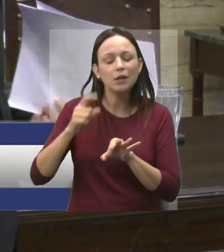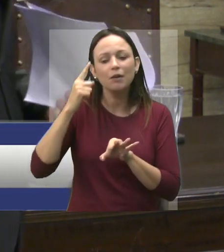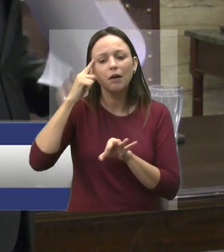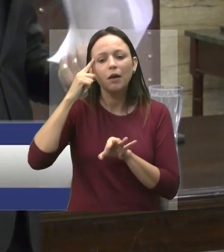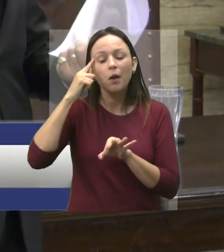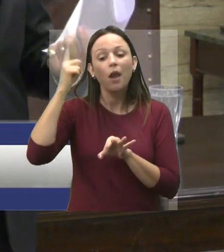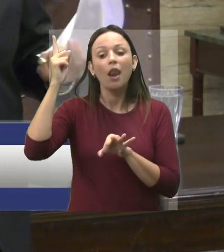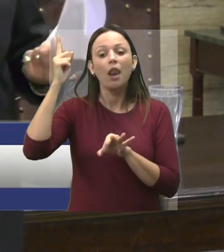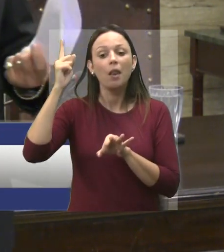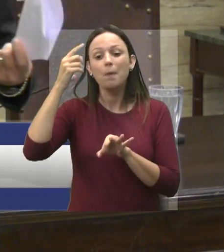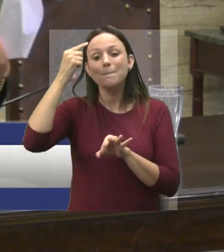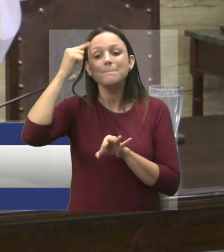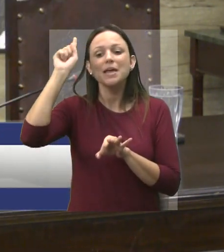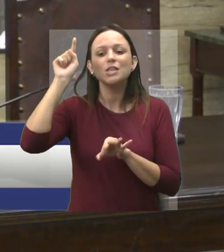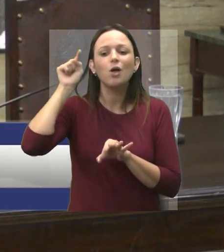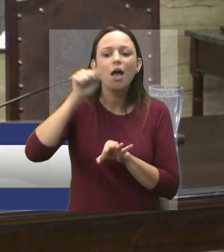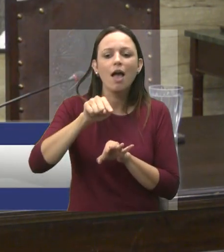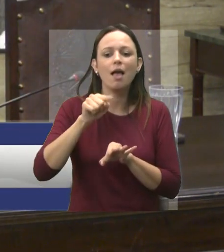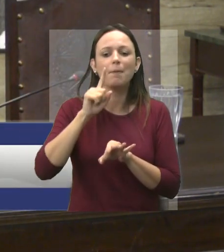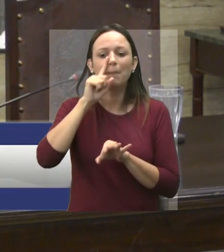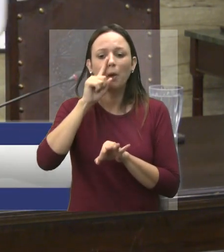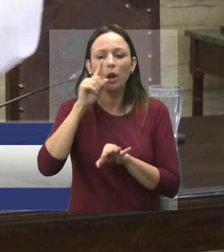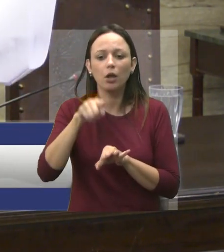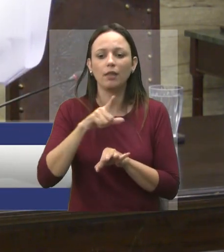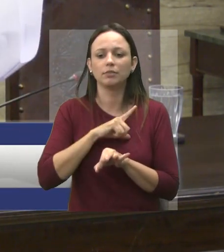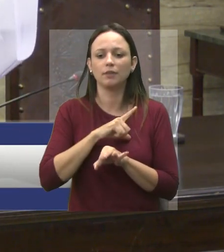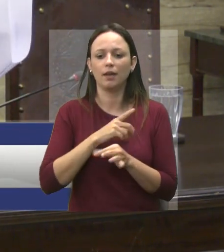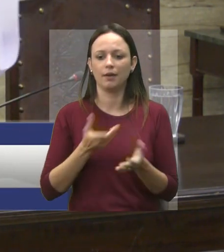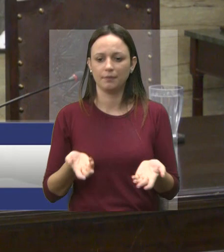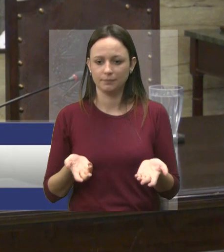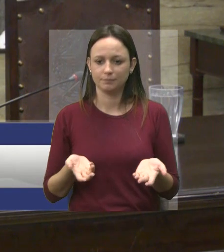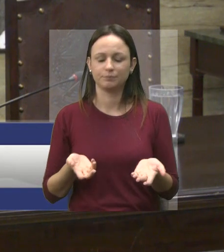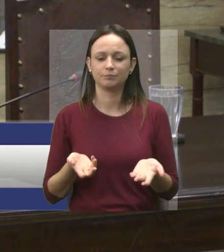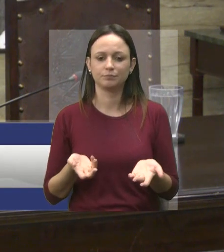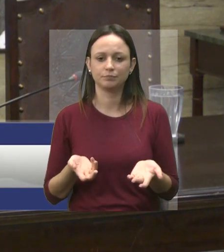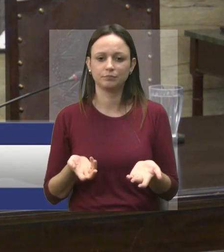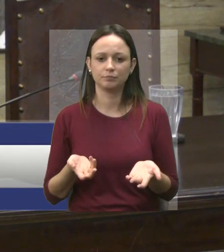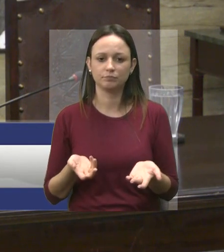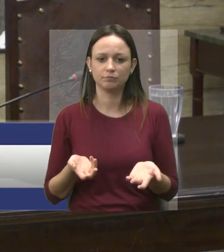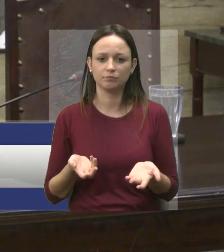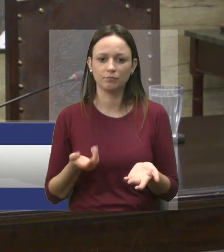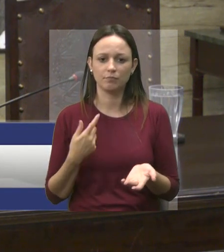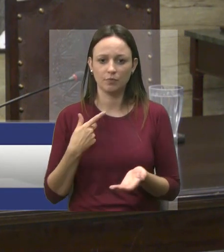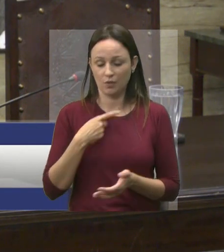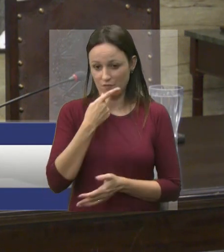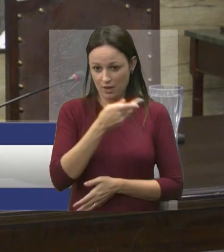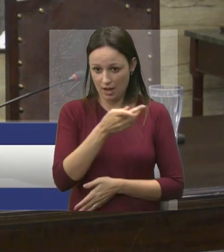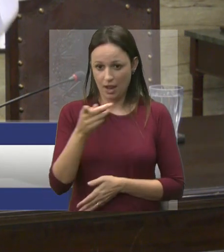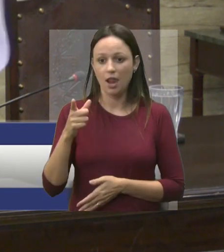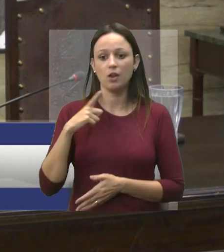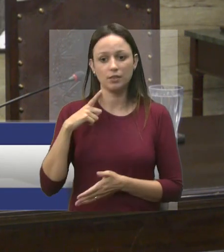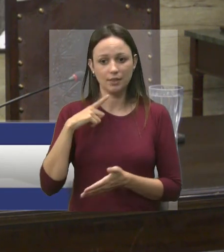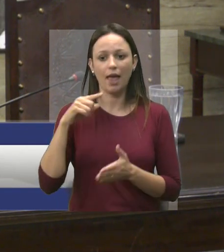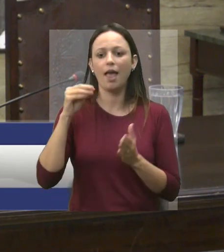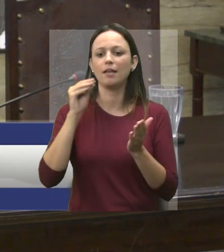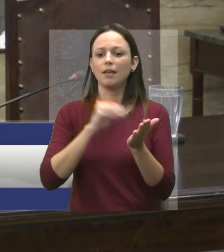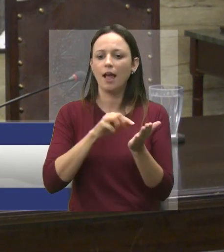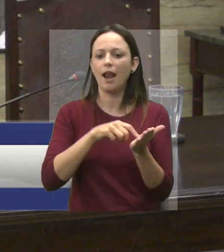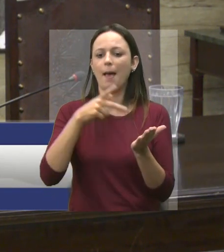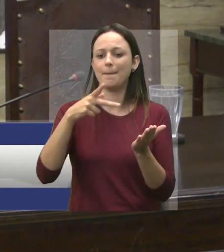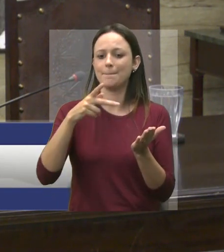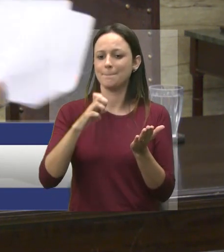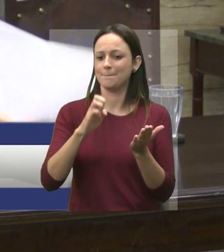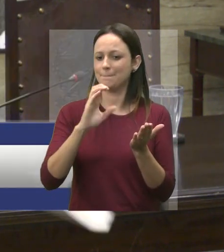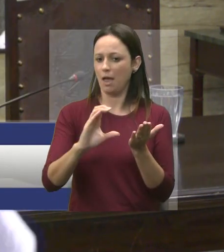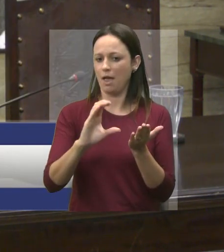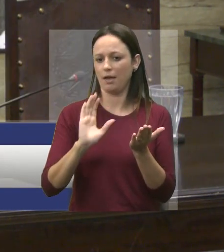situação e esse tipo de imposição. Tudo isso a gente está falando que é o que está previsto na PEC, né? A gente espera que muito do que está